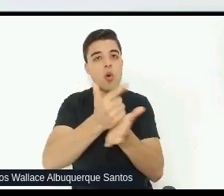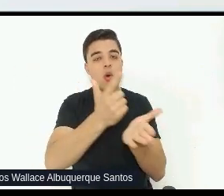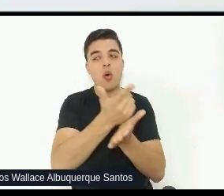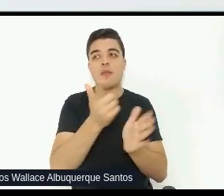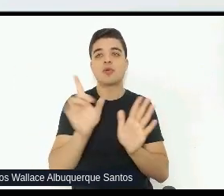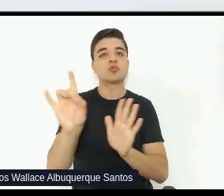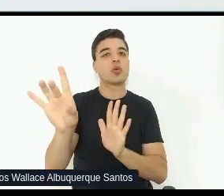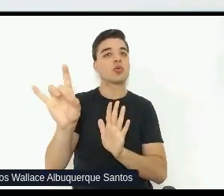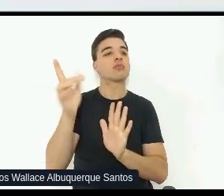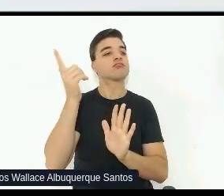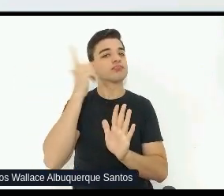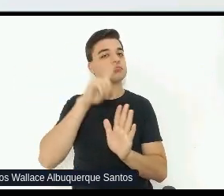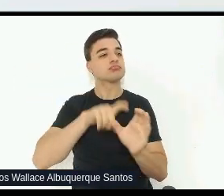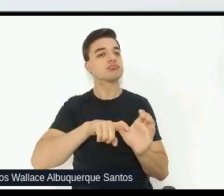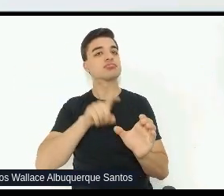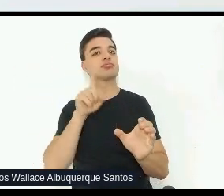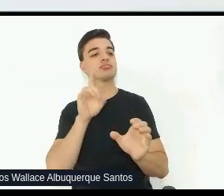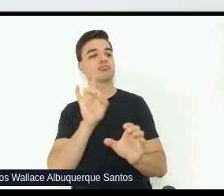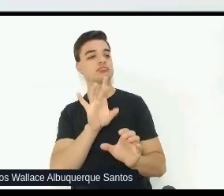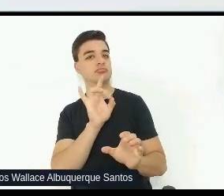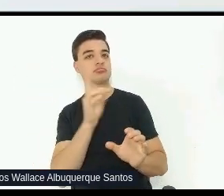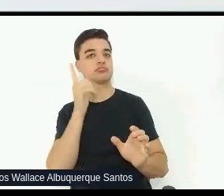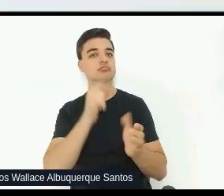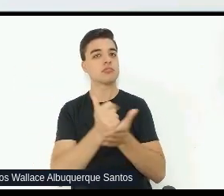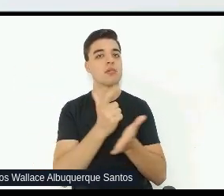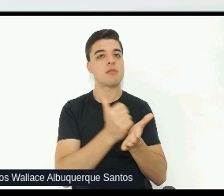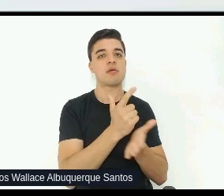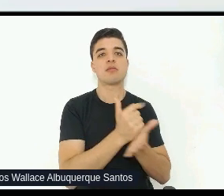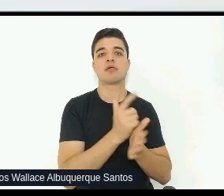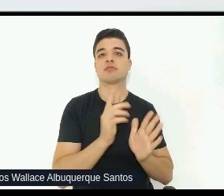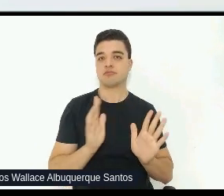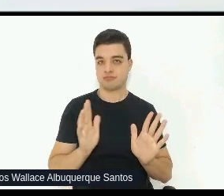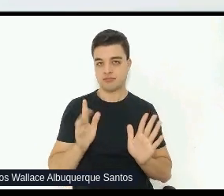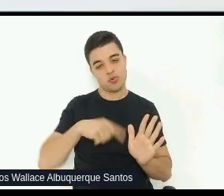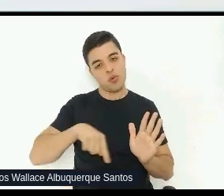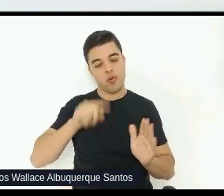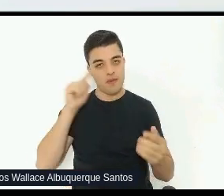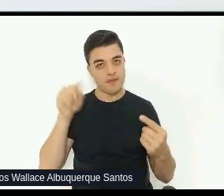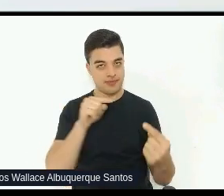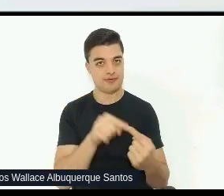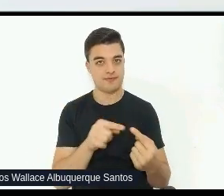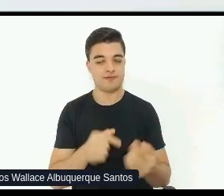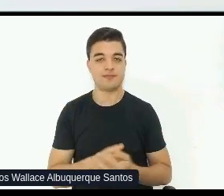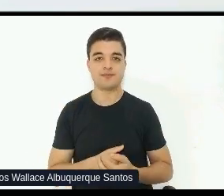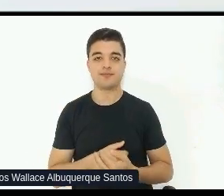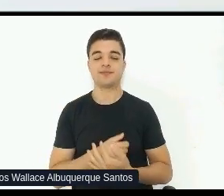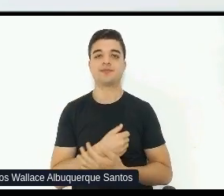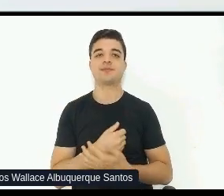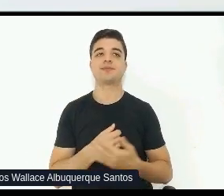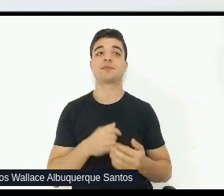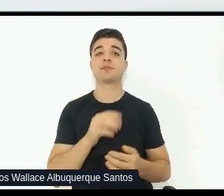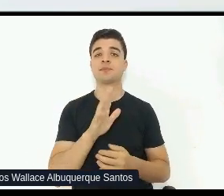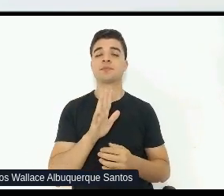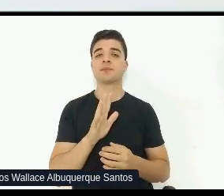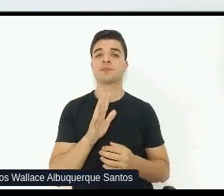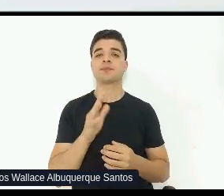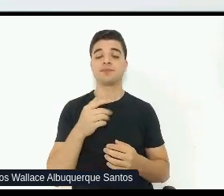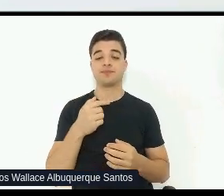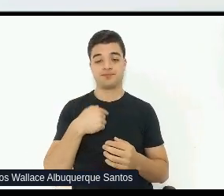que funcione direitinho, que elas tenham uma boa usabilidade. Antes de qualquer título que eu falei aqui, eu sou